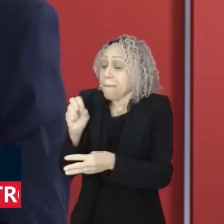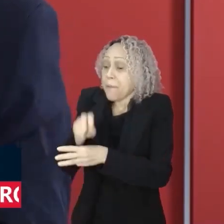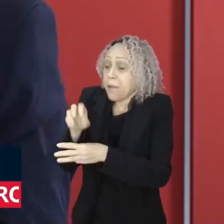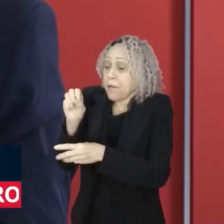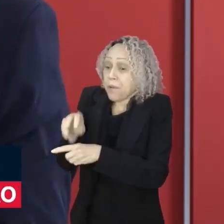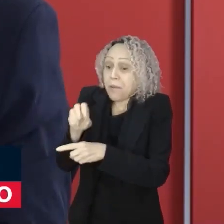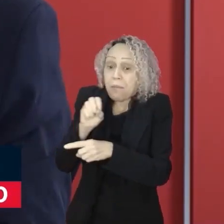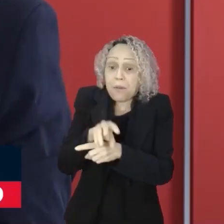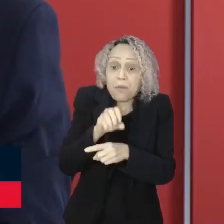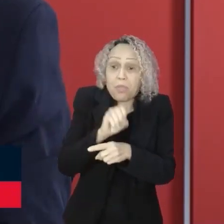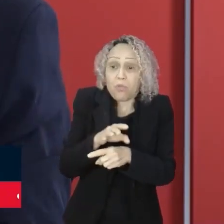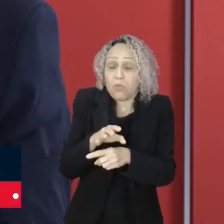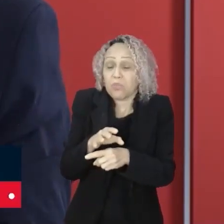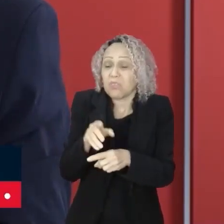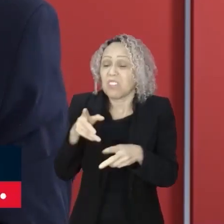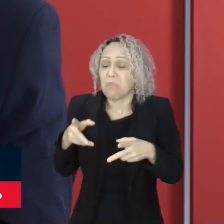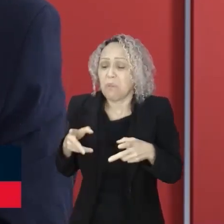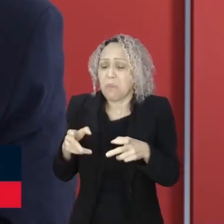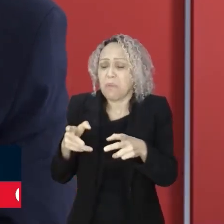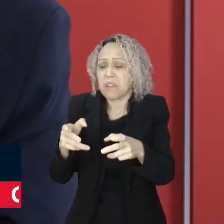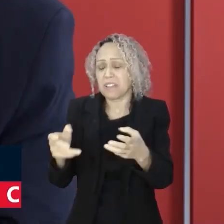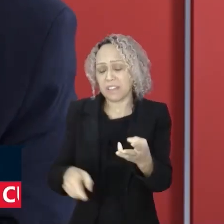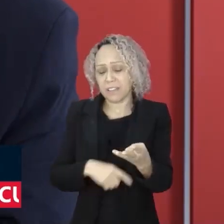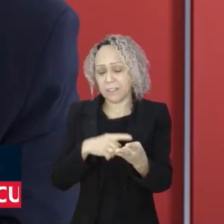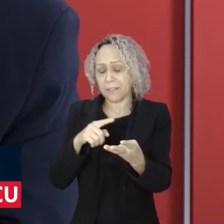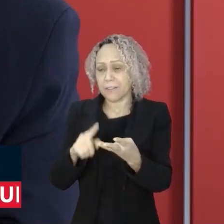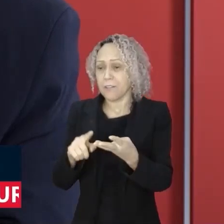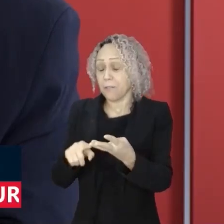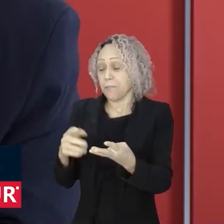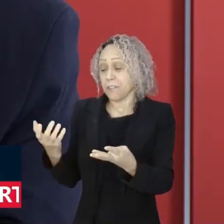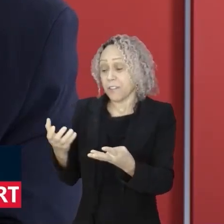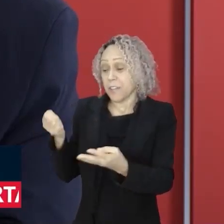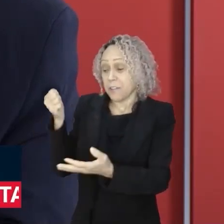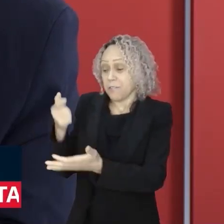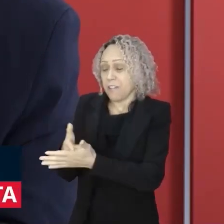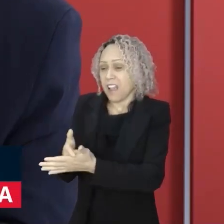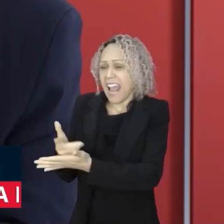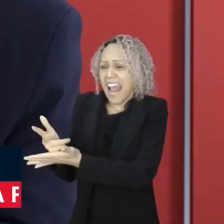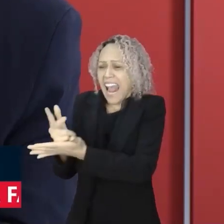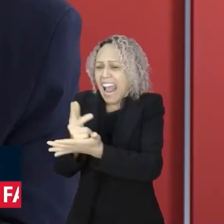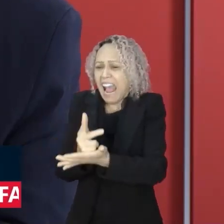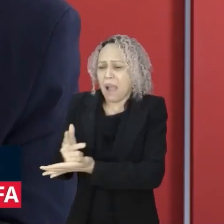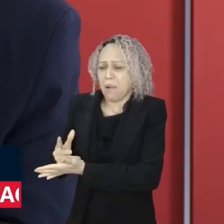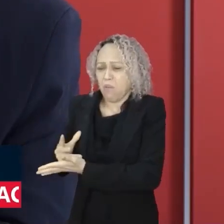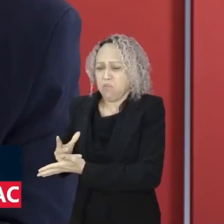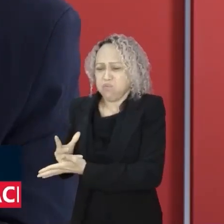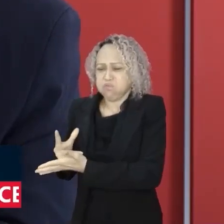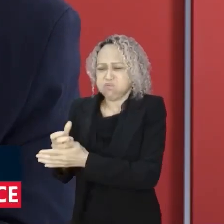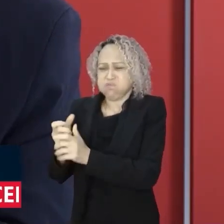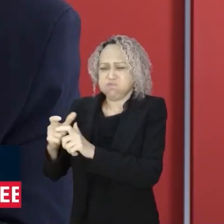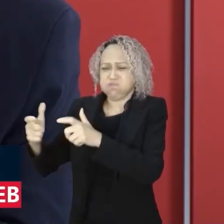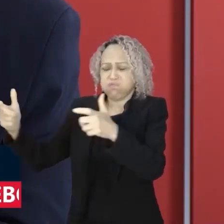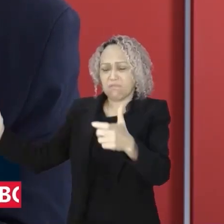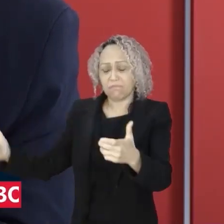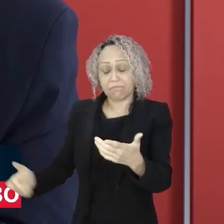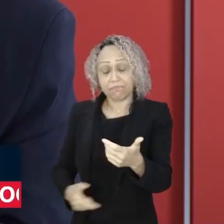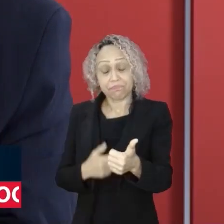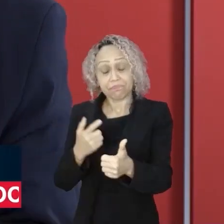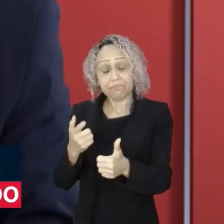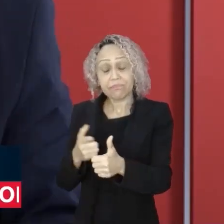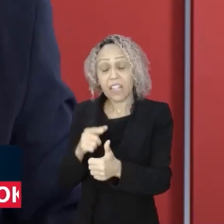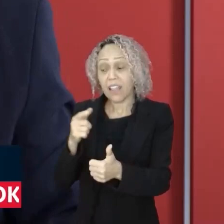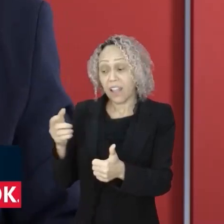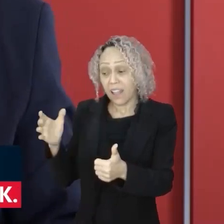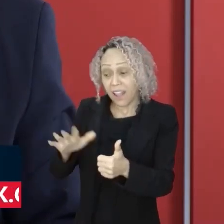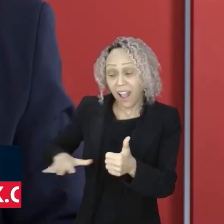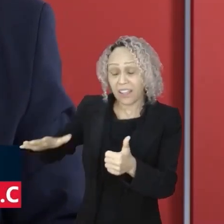usar arma. Ou aquele que quer contratar uma mão de obra, mas não quer assinar a carteira.